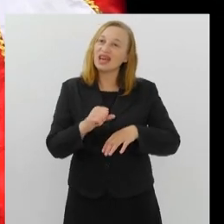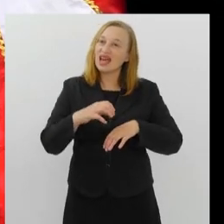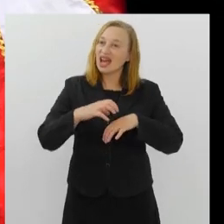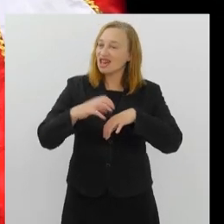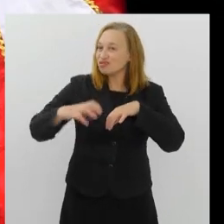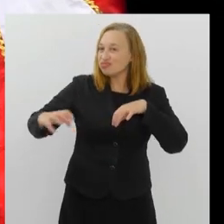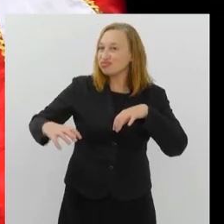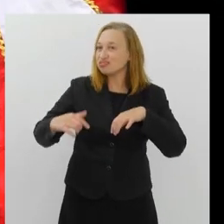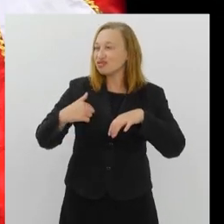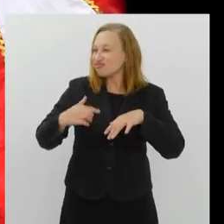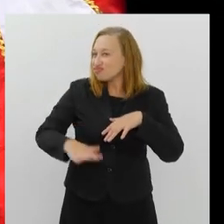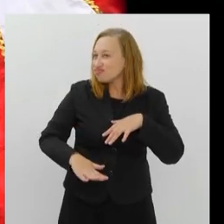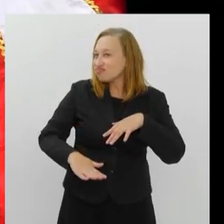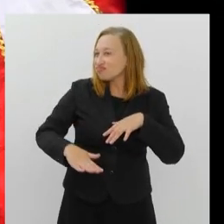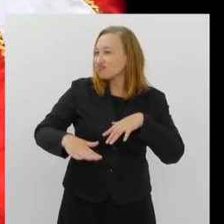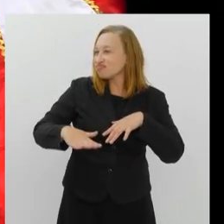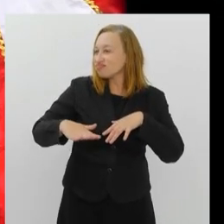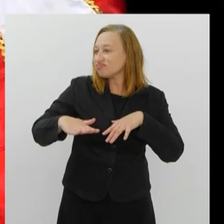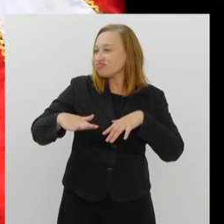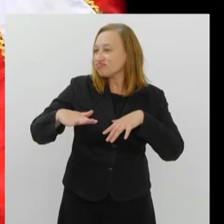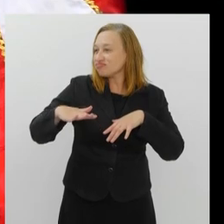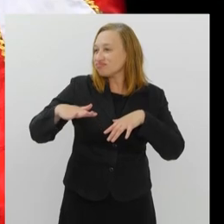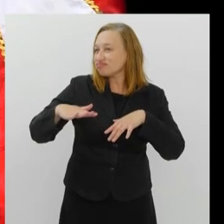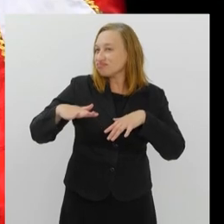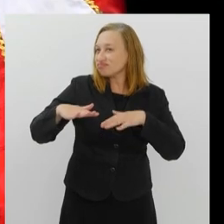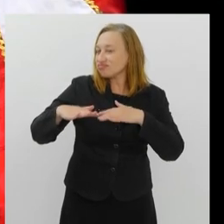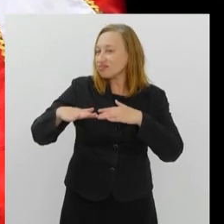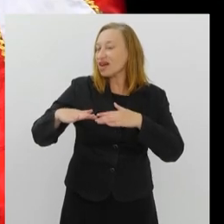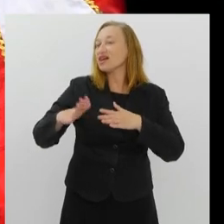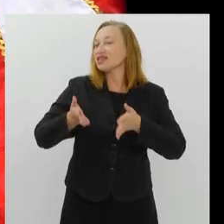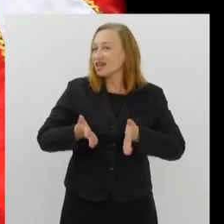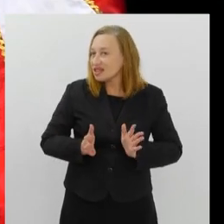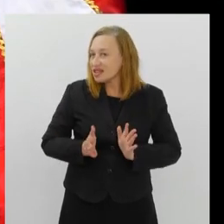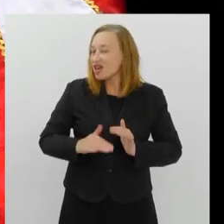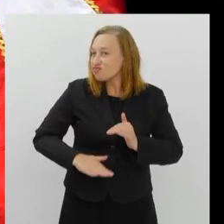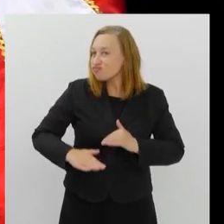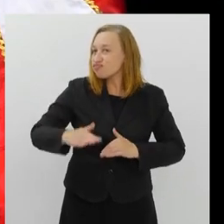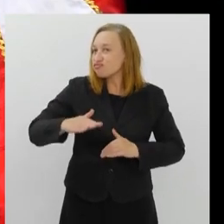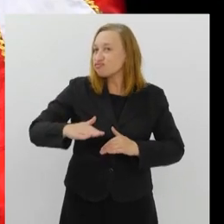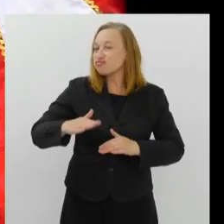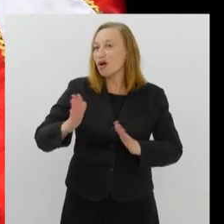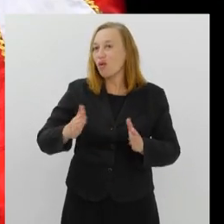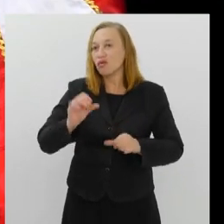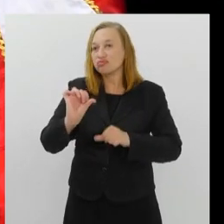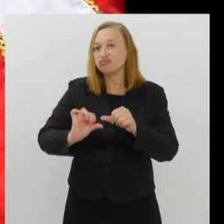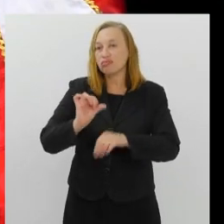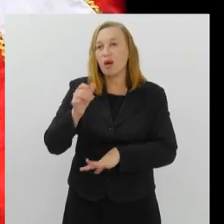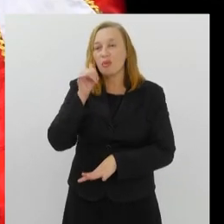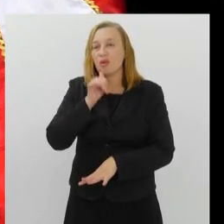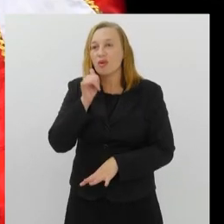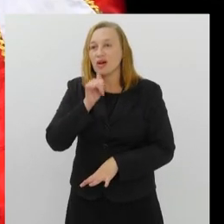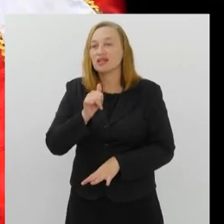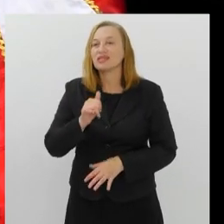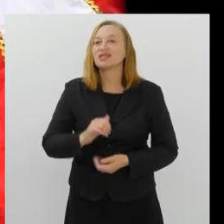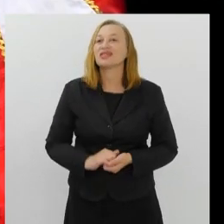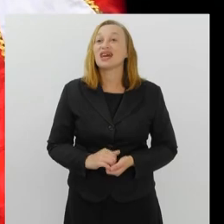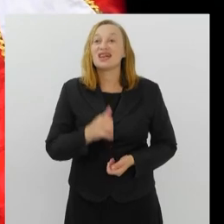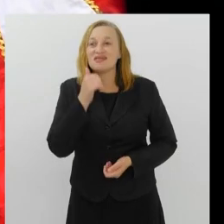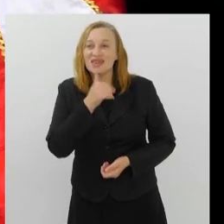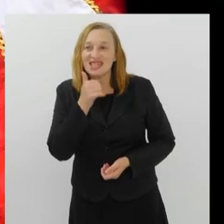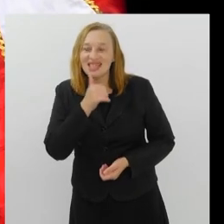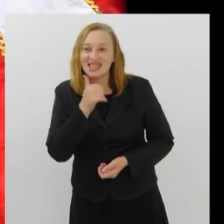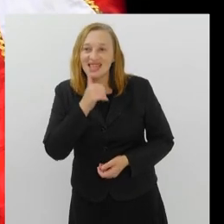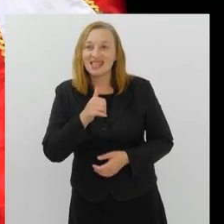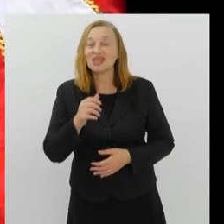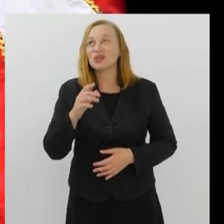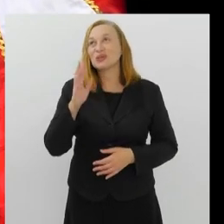viu, não vou crescer, porque eu ainda estou crescendo, mas me viu nascer, está me vendo me tornar mulher. Pietra Brum é essa menina que